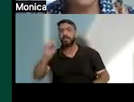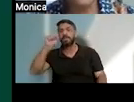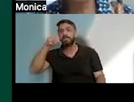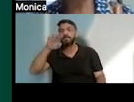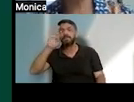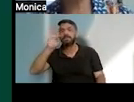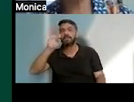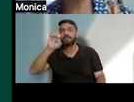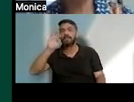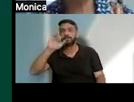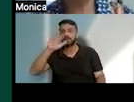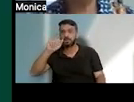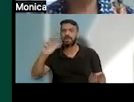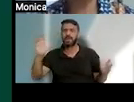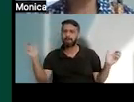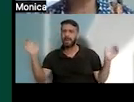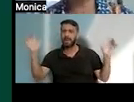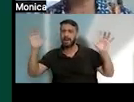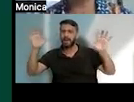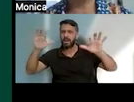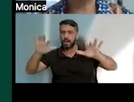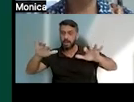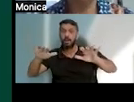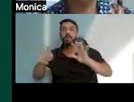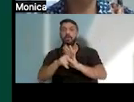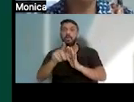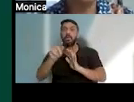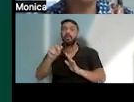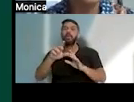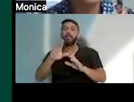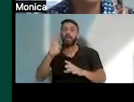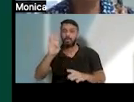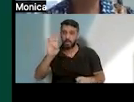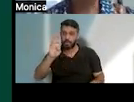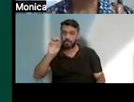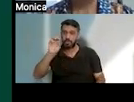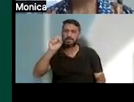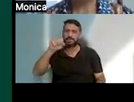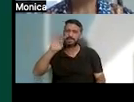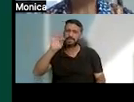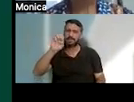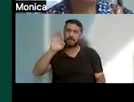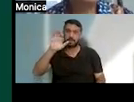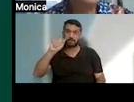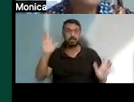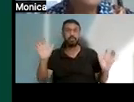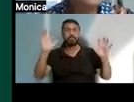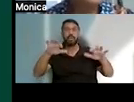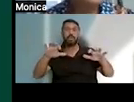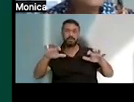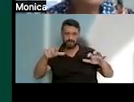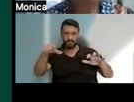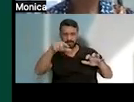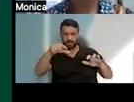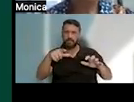competição, onde todo mundo que trabalha com biologia sintética se junta. Então,